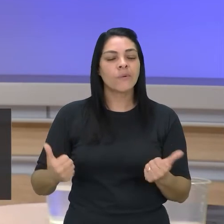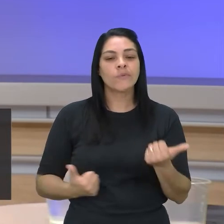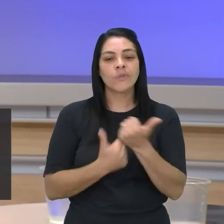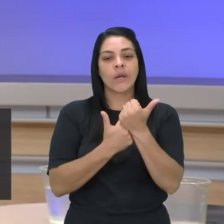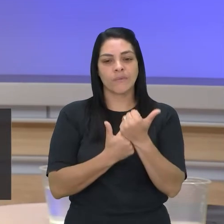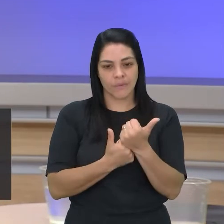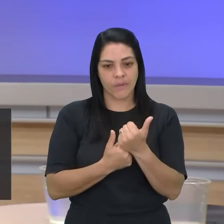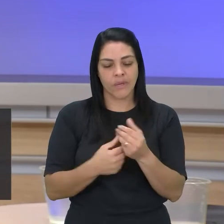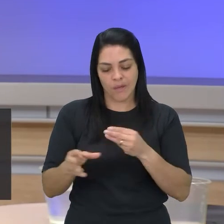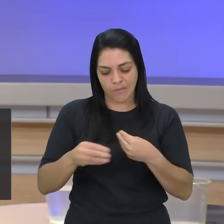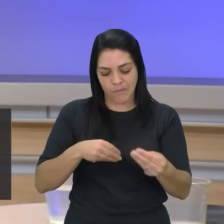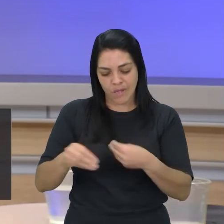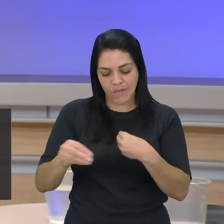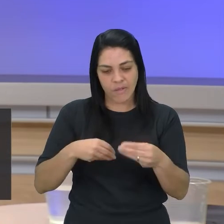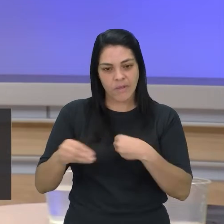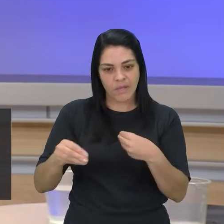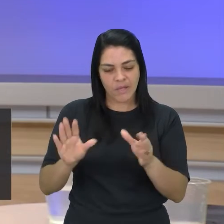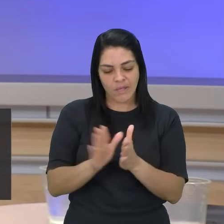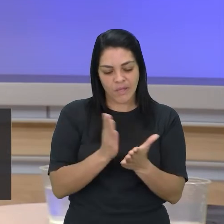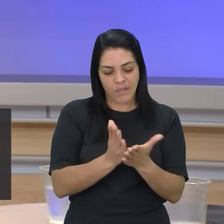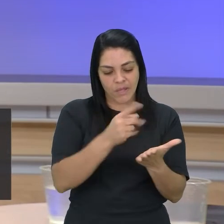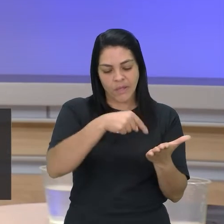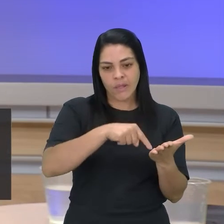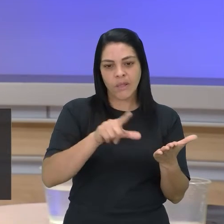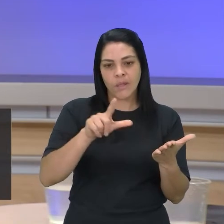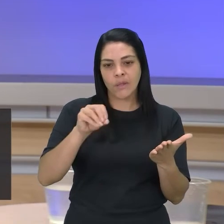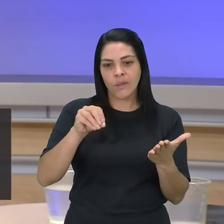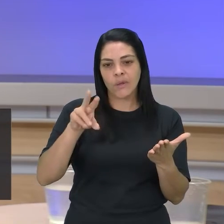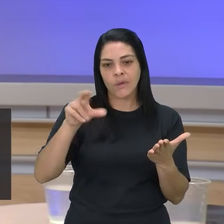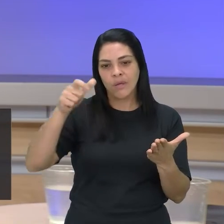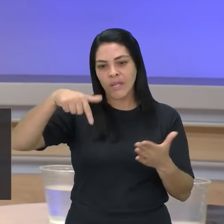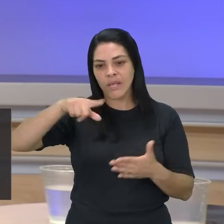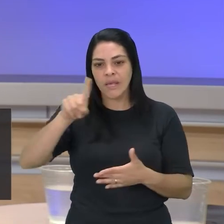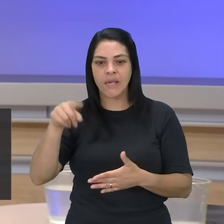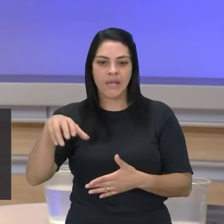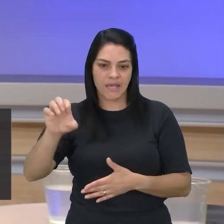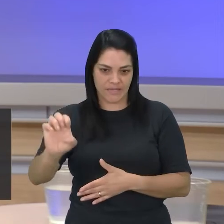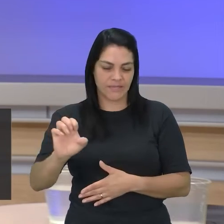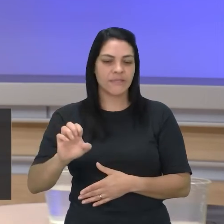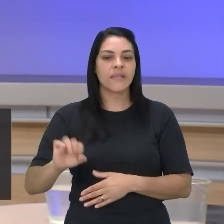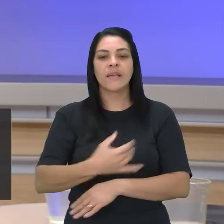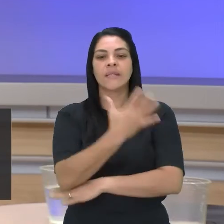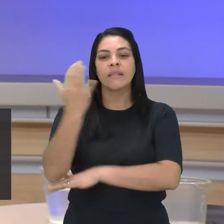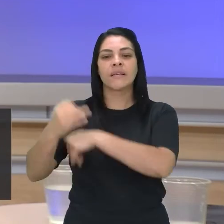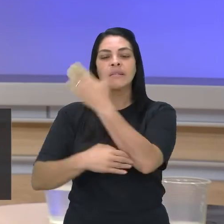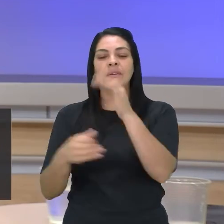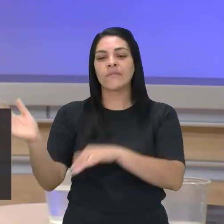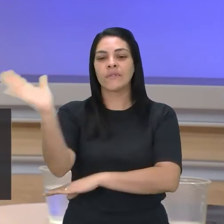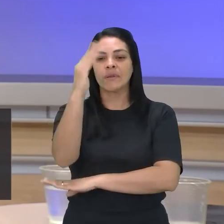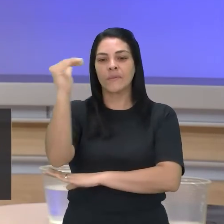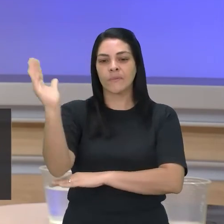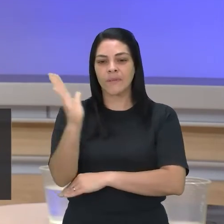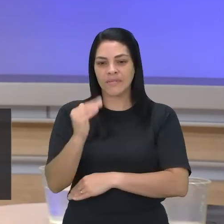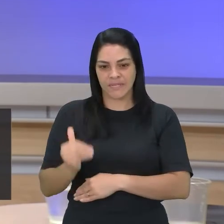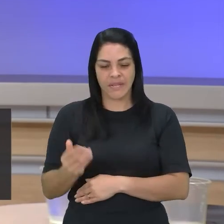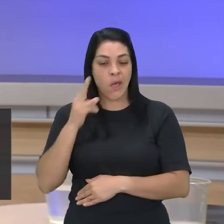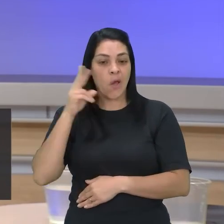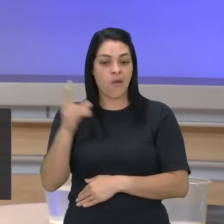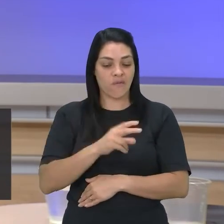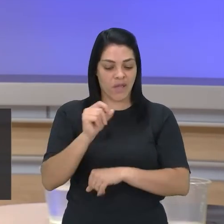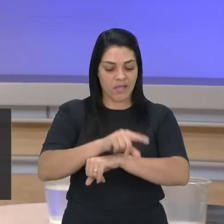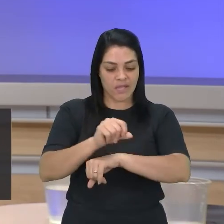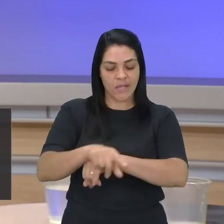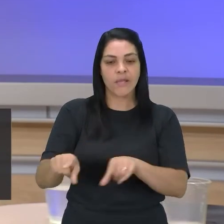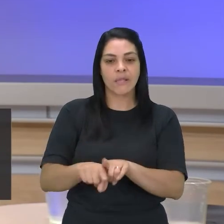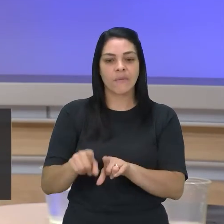impressões plastificadas daquele livro do Lorenzi, das árvores brasileiras. Então, eles veem a semente e muitas vezes vem também